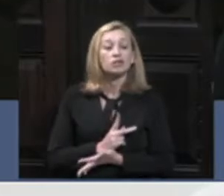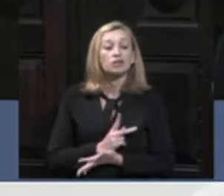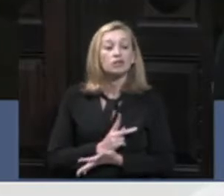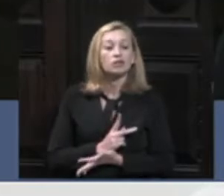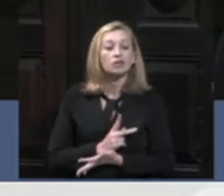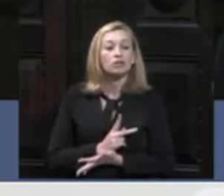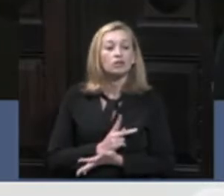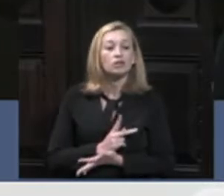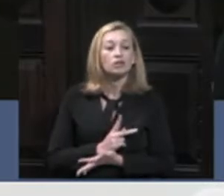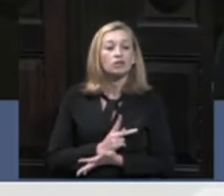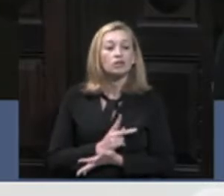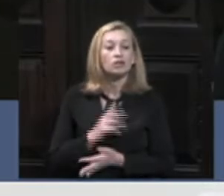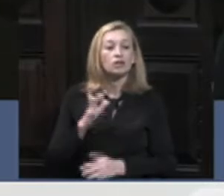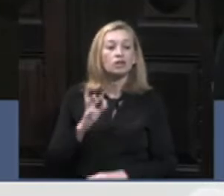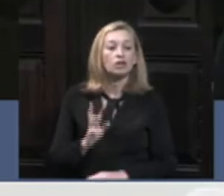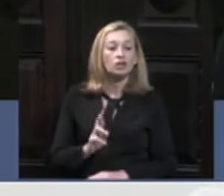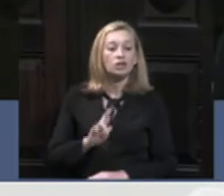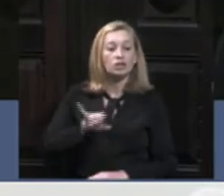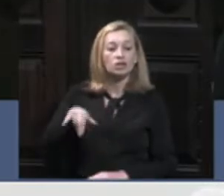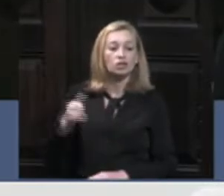a RJ